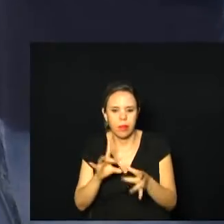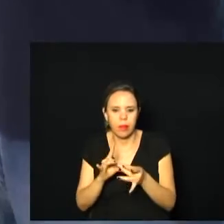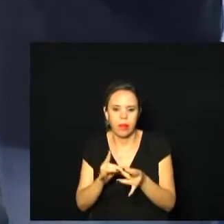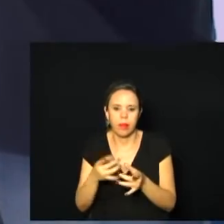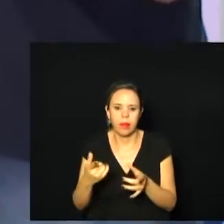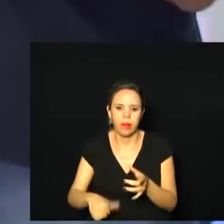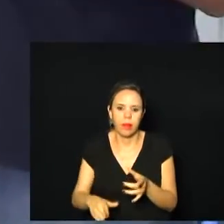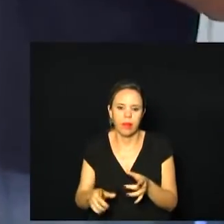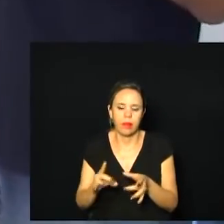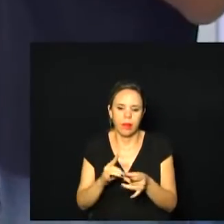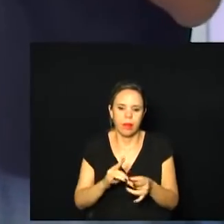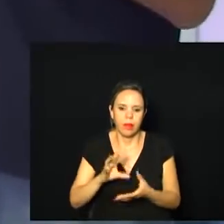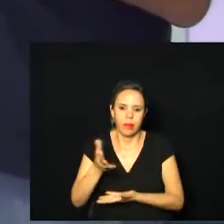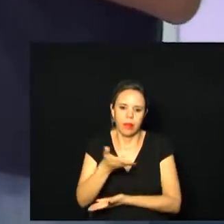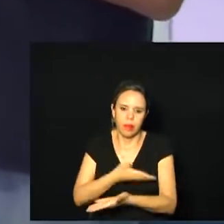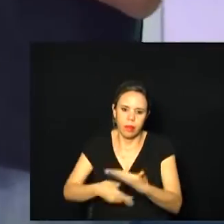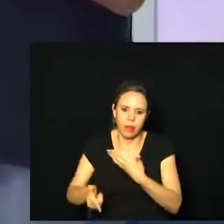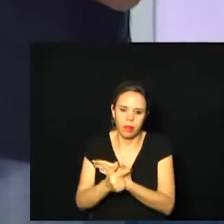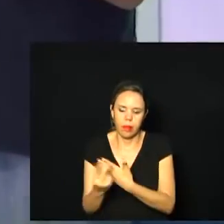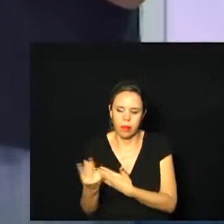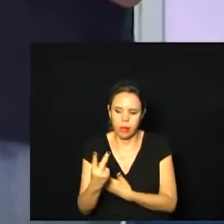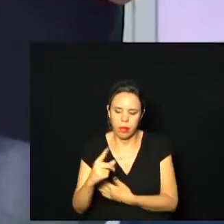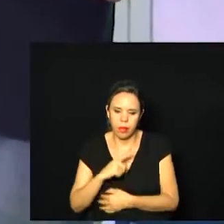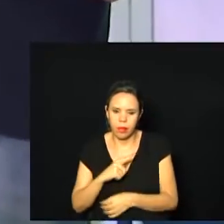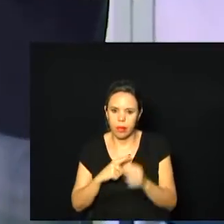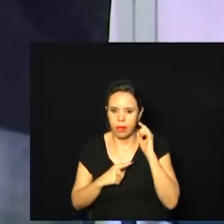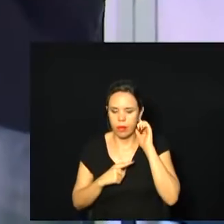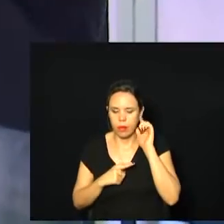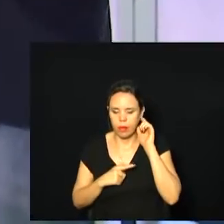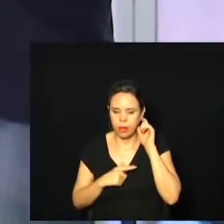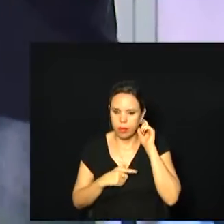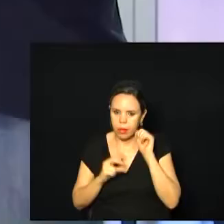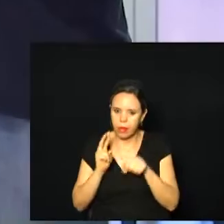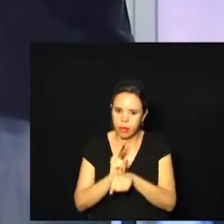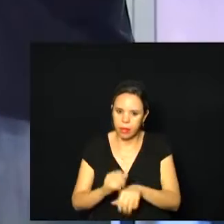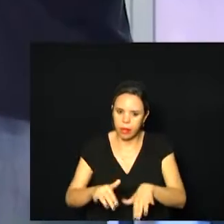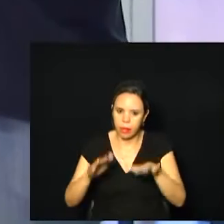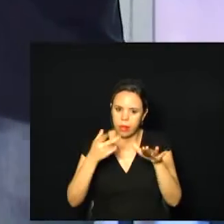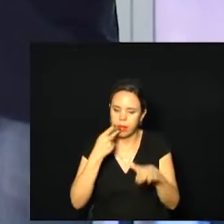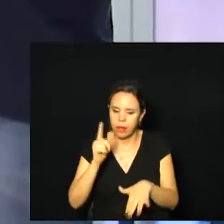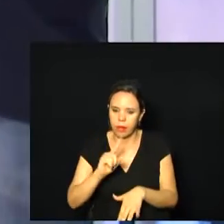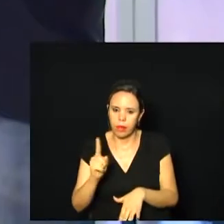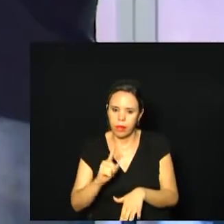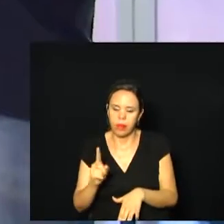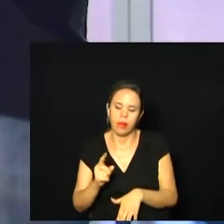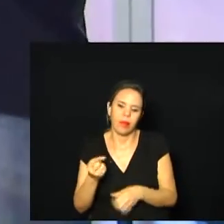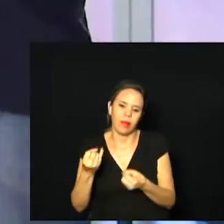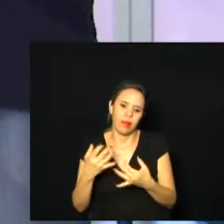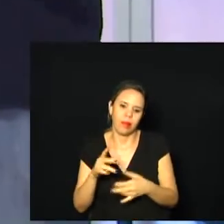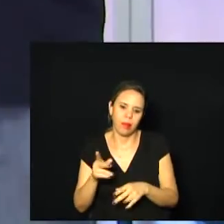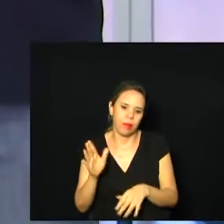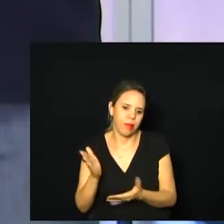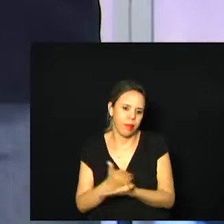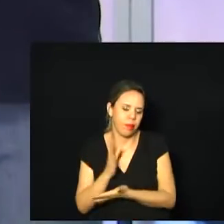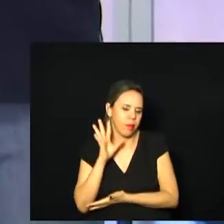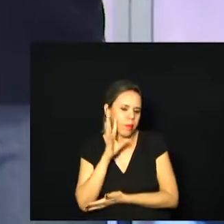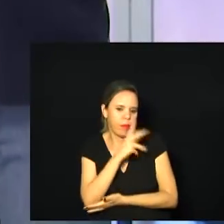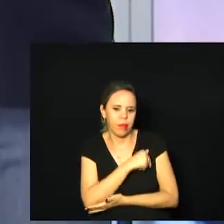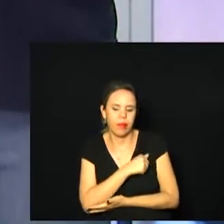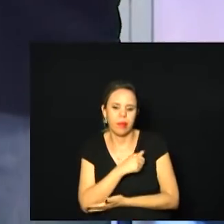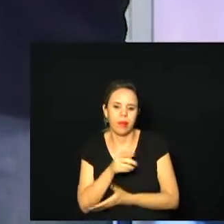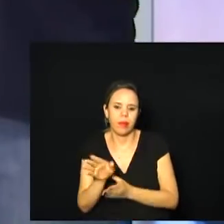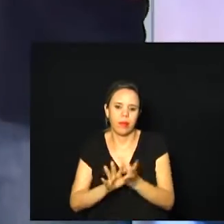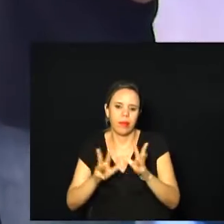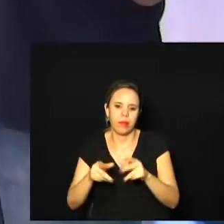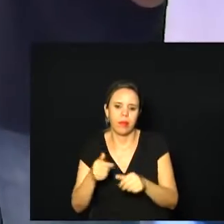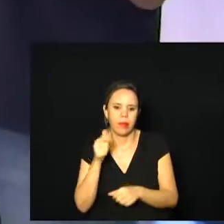novo. E elas entendem qual é o papel que cada uma tem na criação. Eu não vou contar, senão é spoiler, mas é um livro muito bonito, aconselho